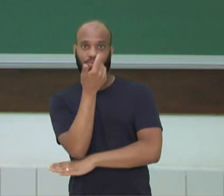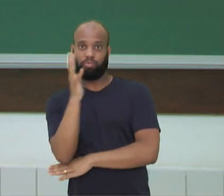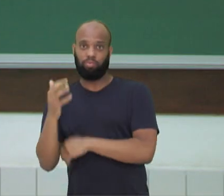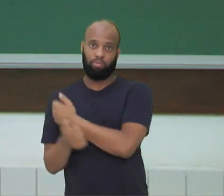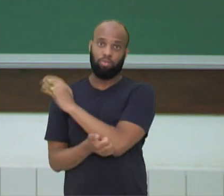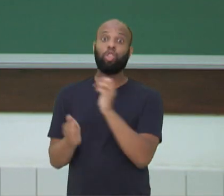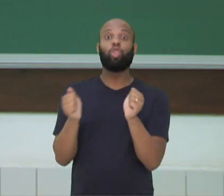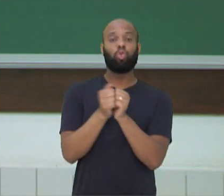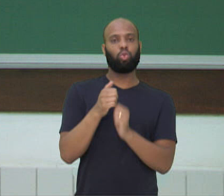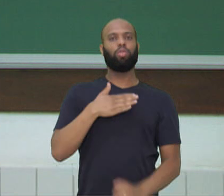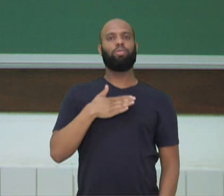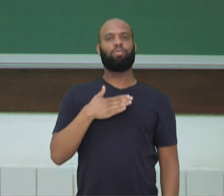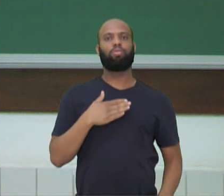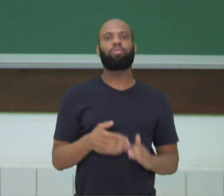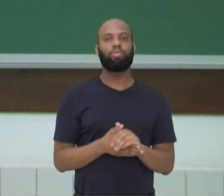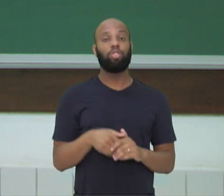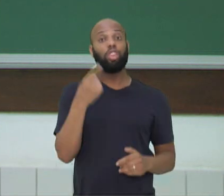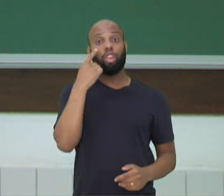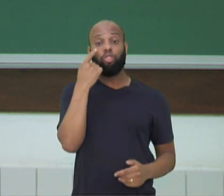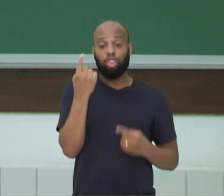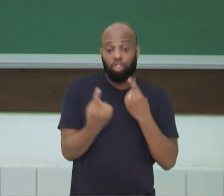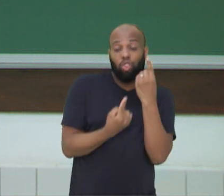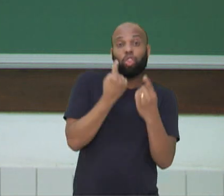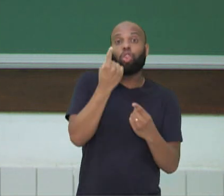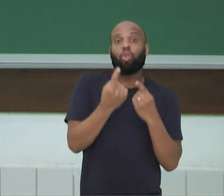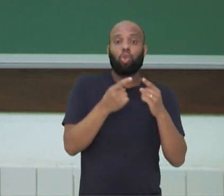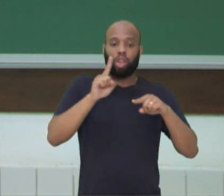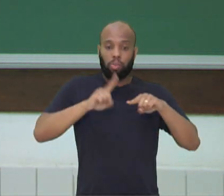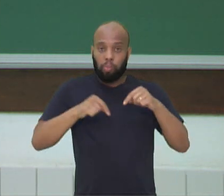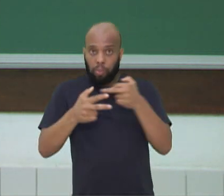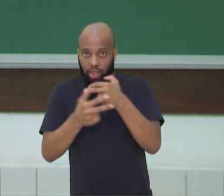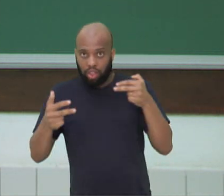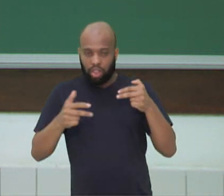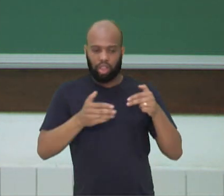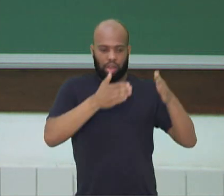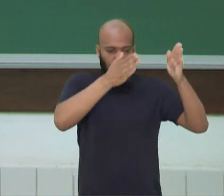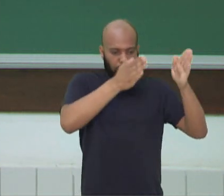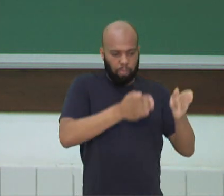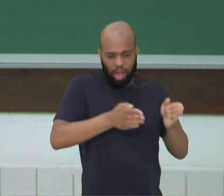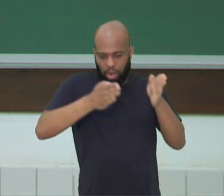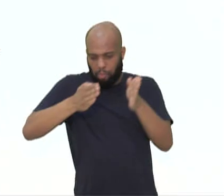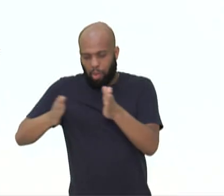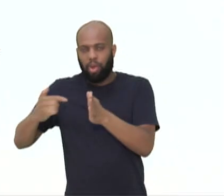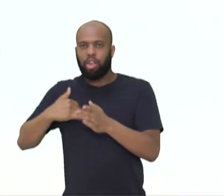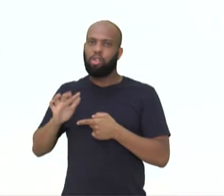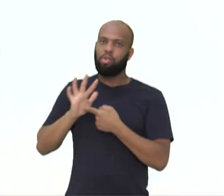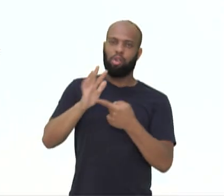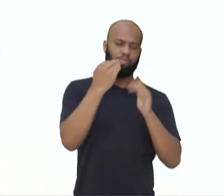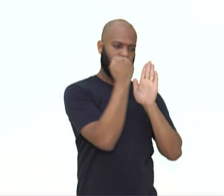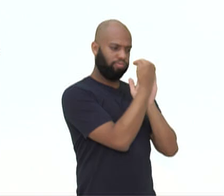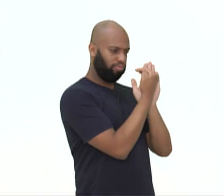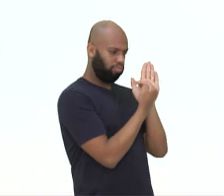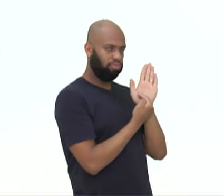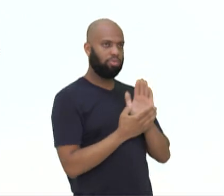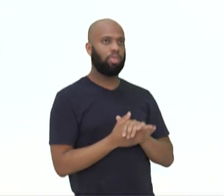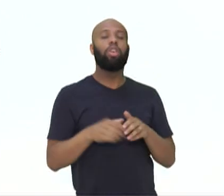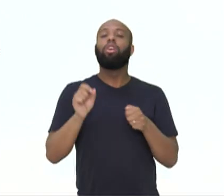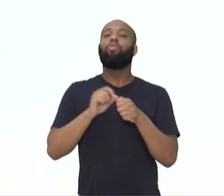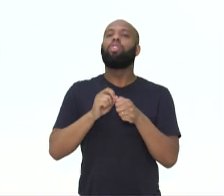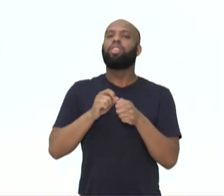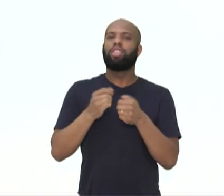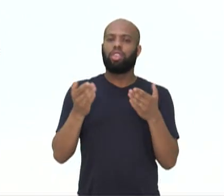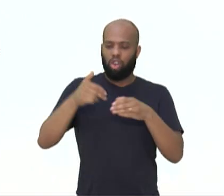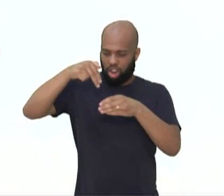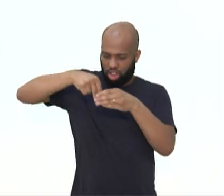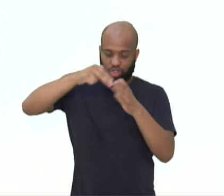mostrar para vocês quais são os materiais, o passo a passo, e eu mostro aqui na mesa com vocês. Então, para fazer essa tinta